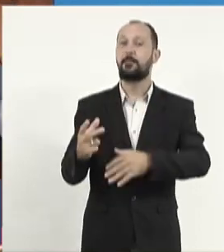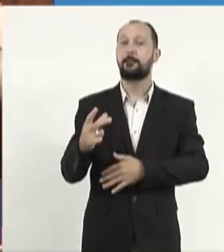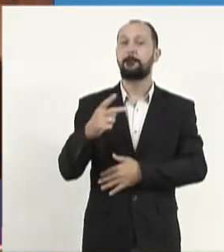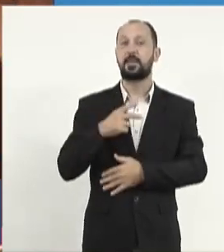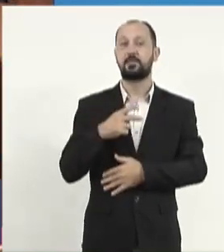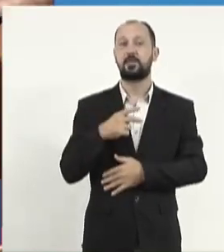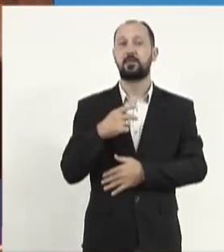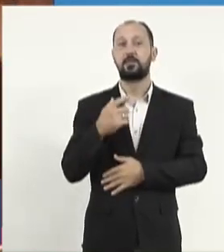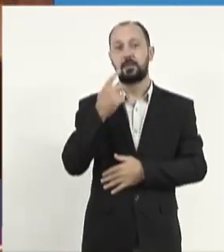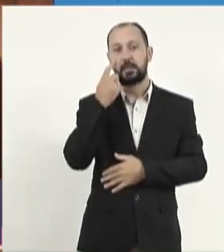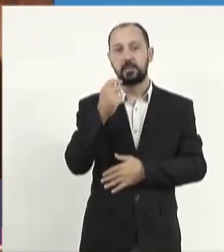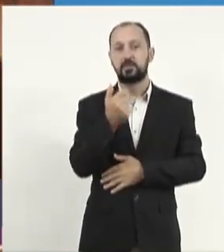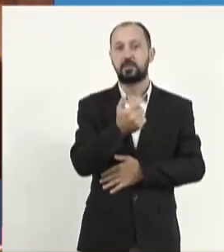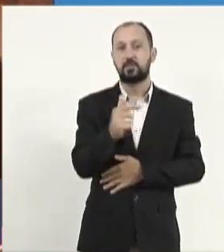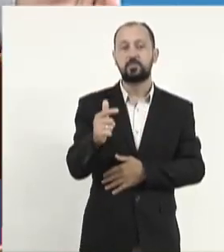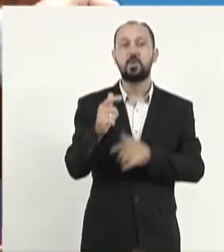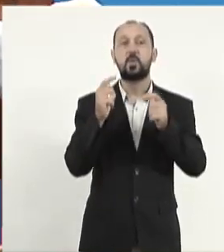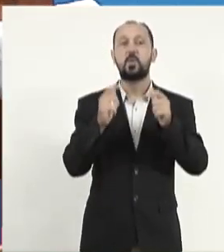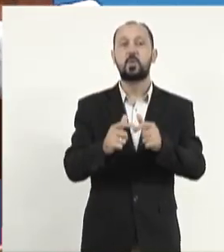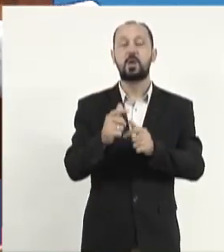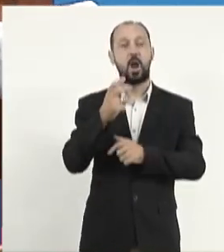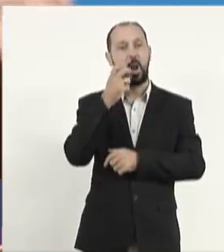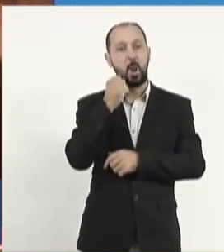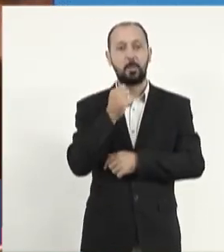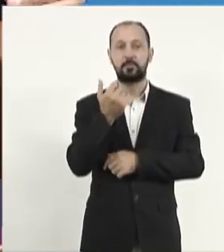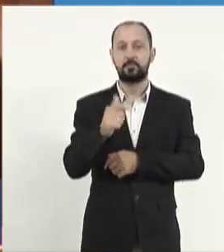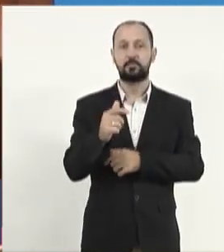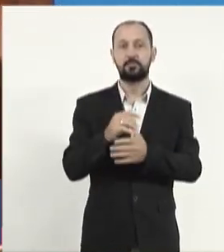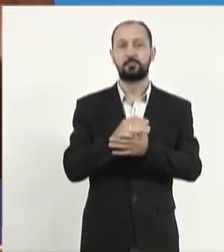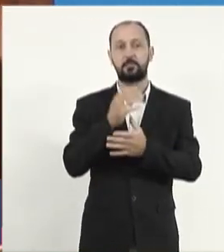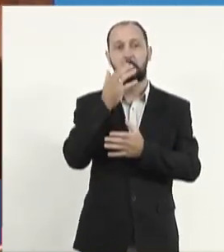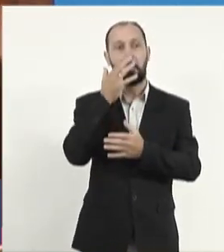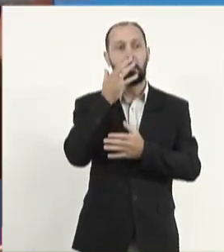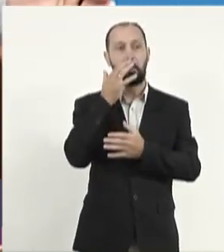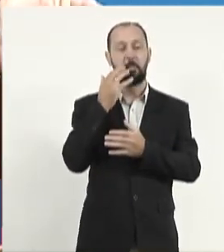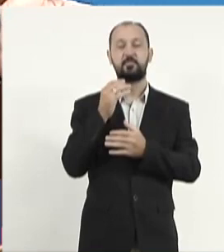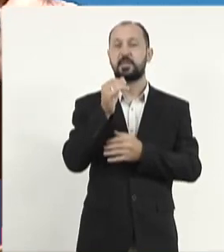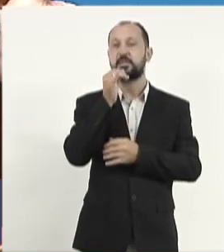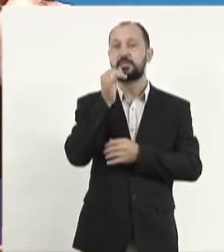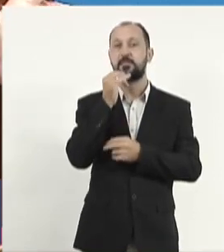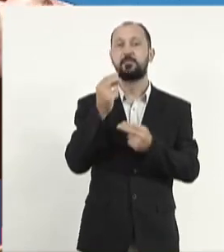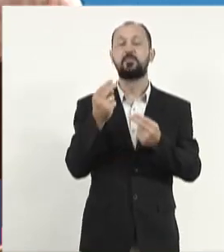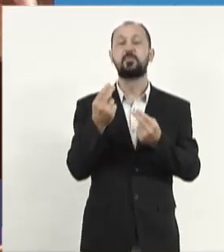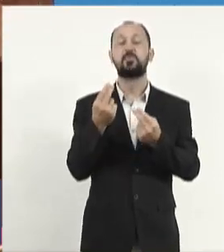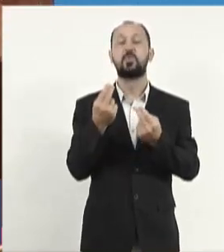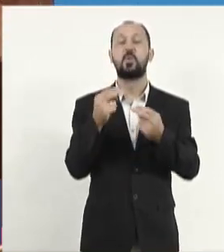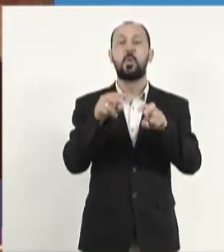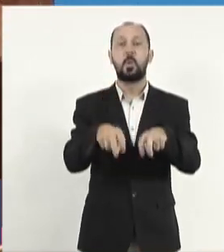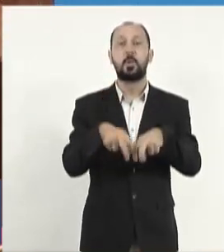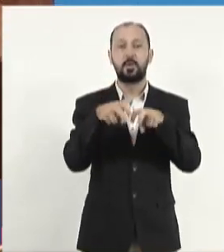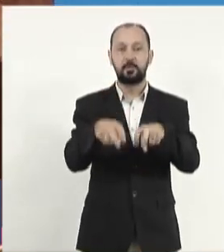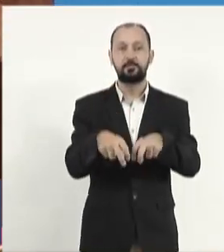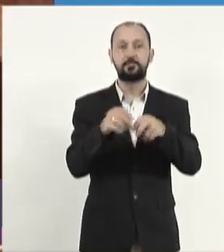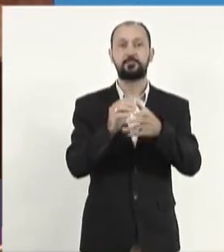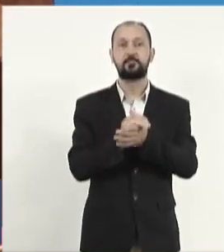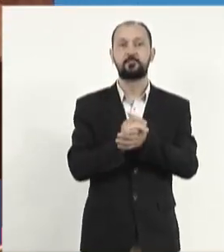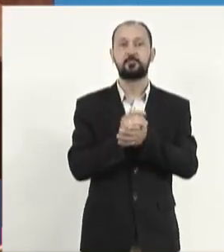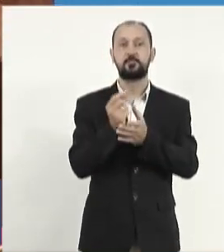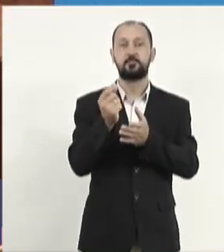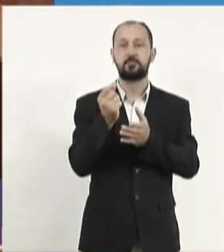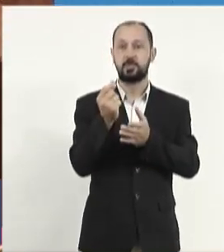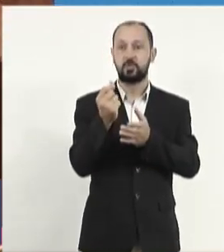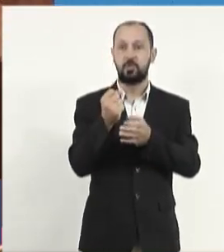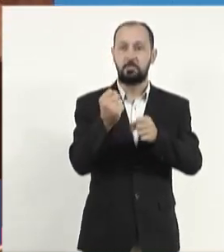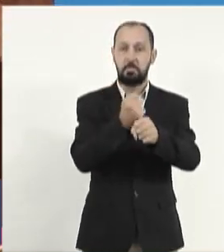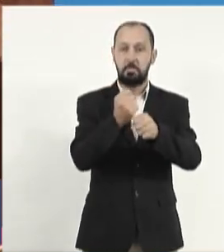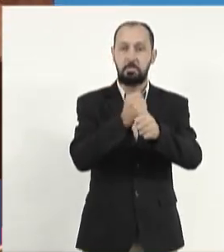interesse de levar o serviço aonde não dá lucro. Por exemplo, na área rural, ela faz um investimento